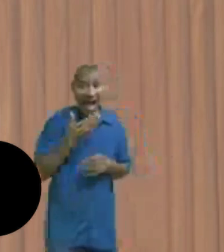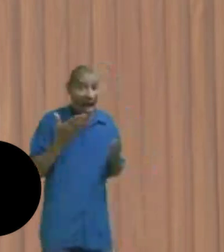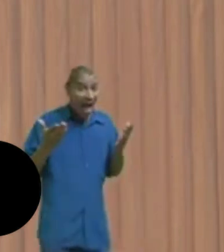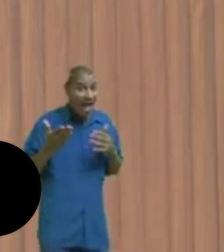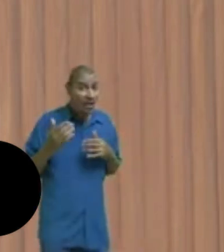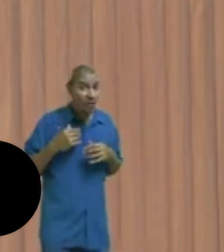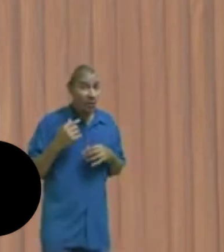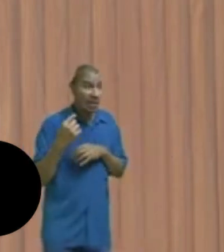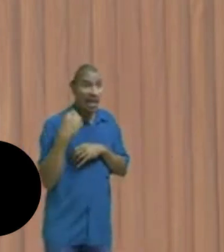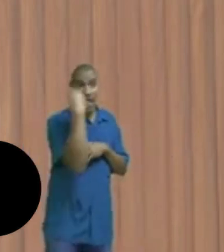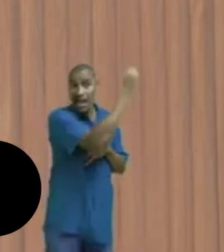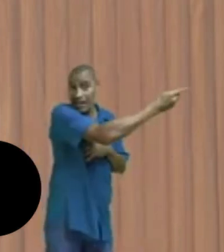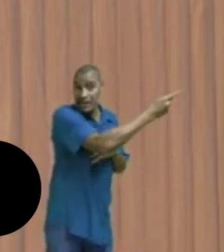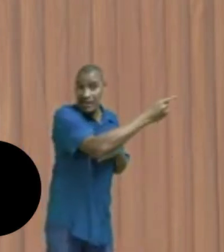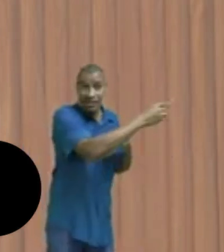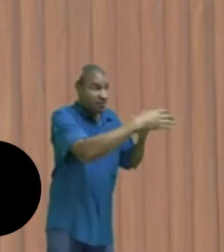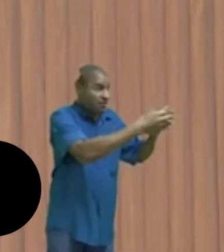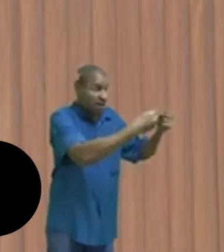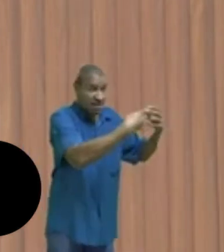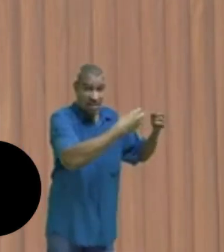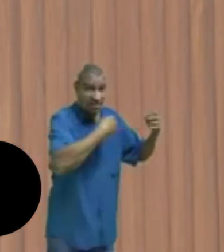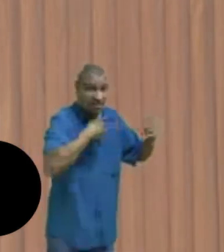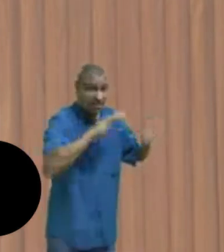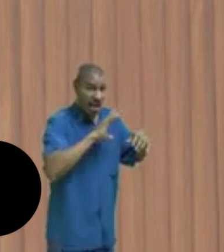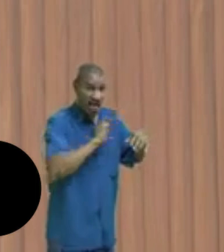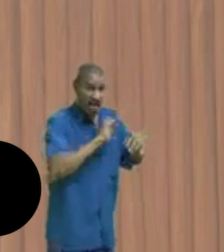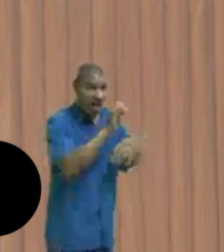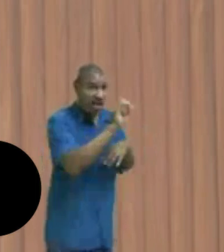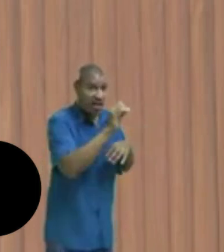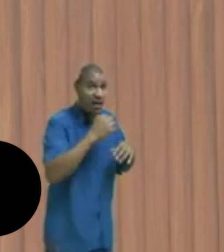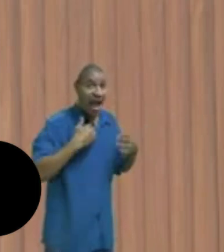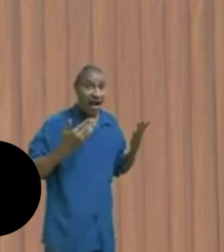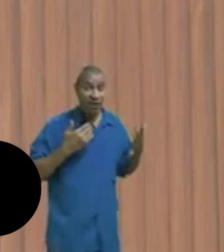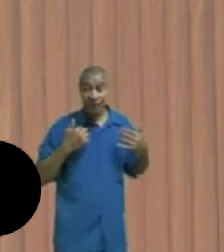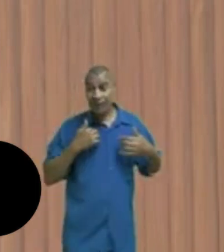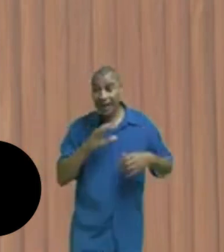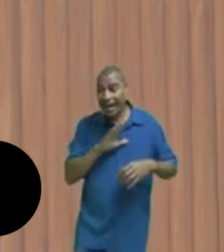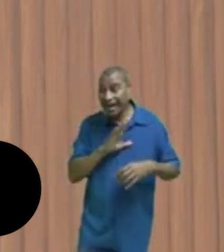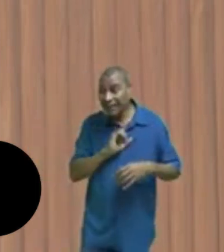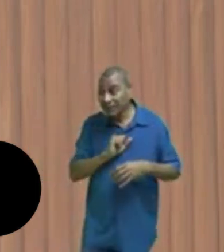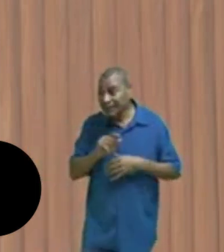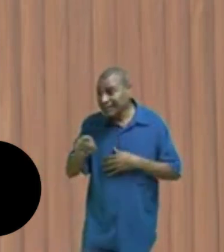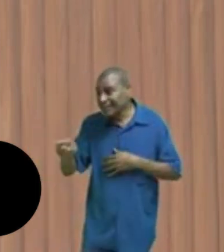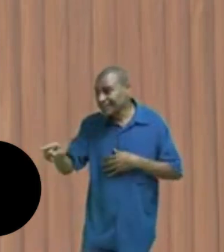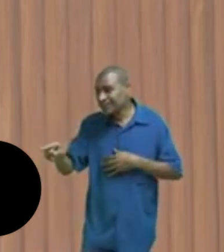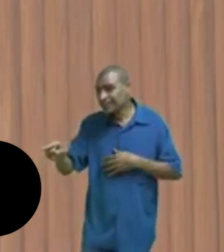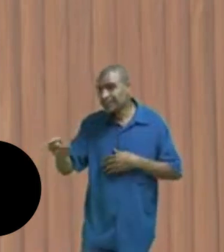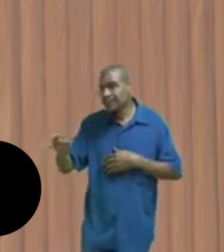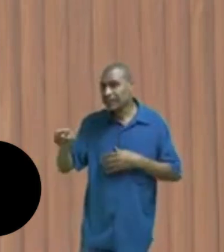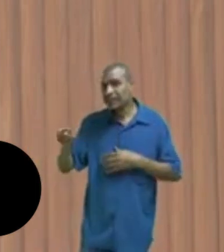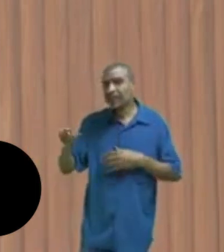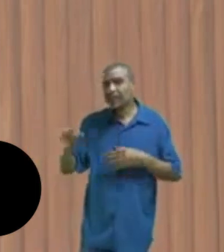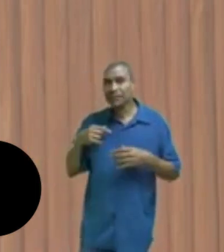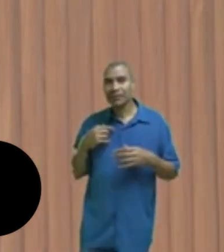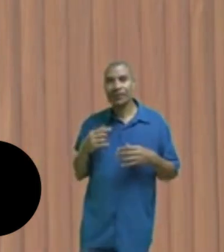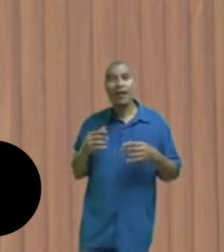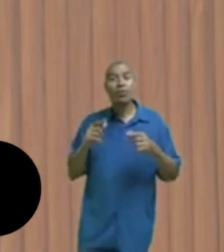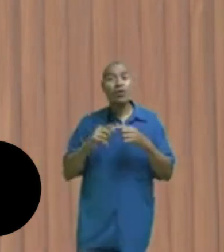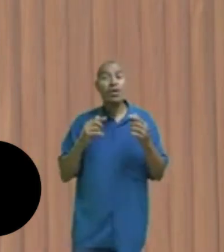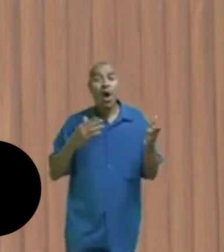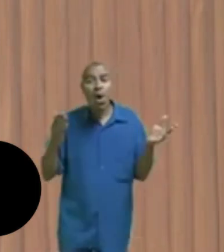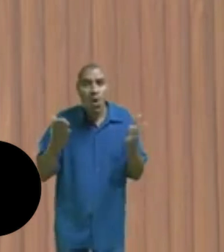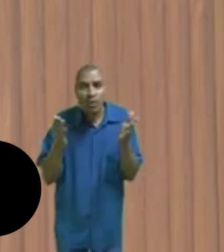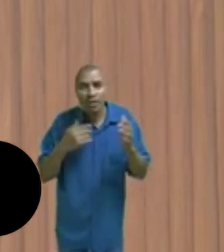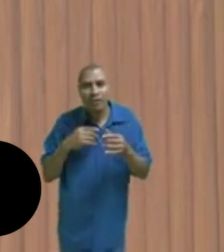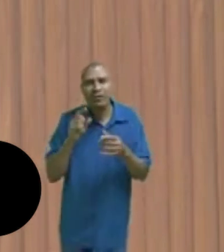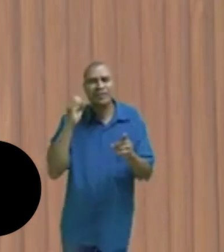adorar. Igreja nenhuma vai me dizer o que fazer. Pastor nenhum vai me levar para lugar nenhum para me